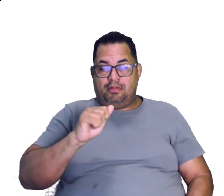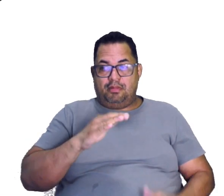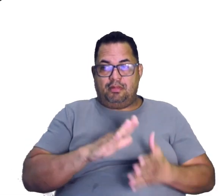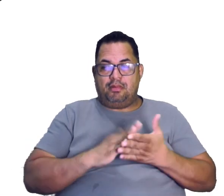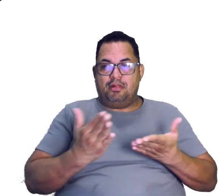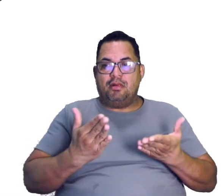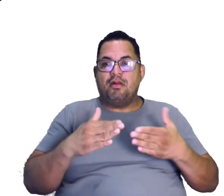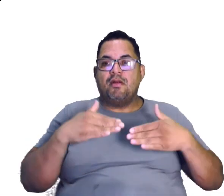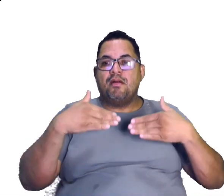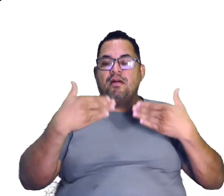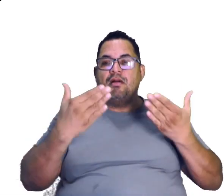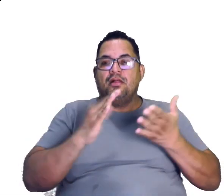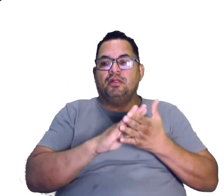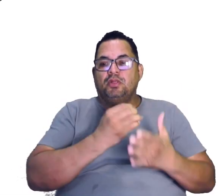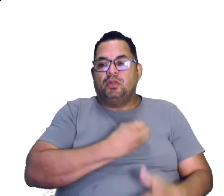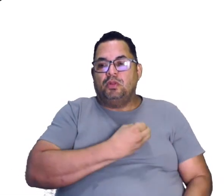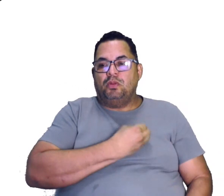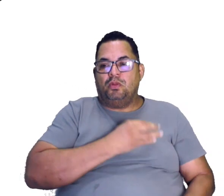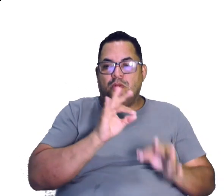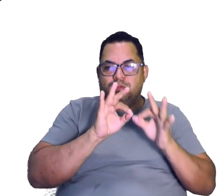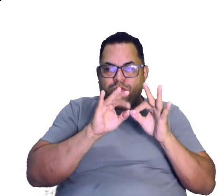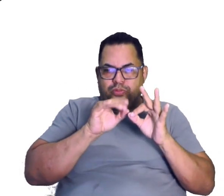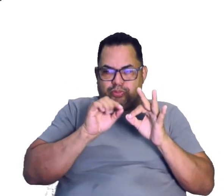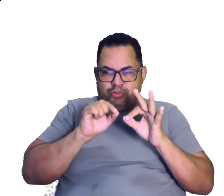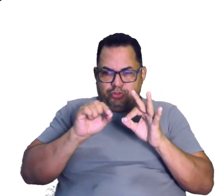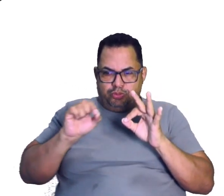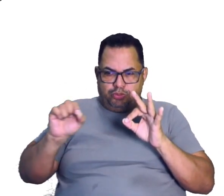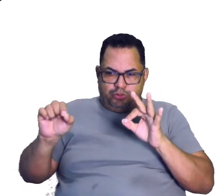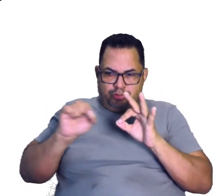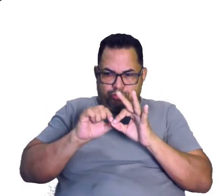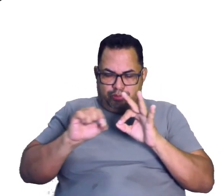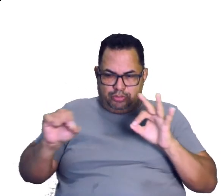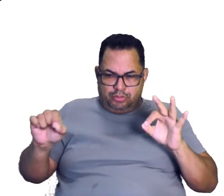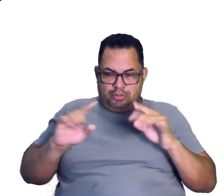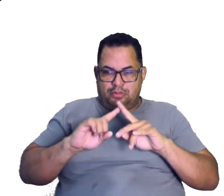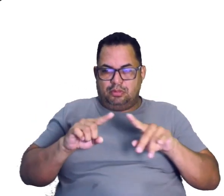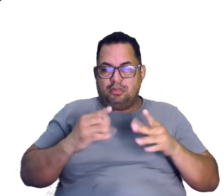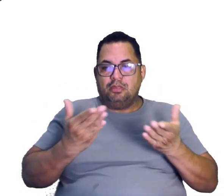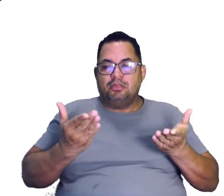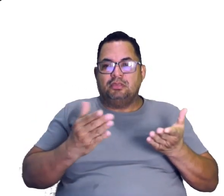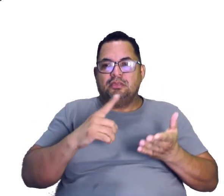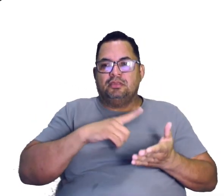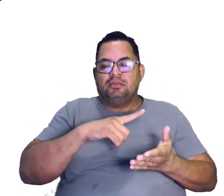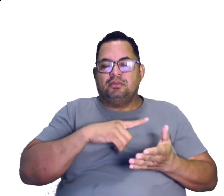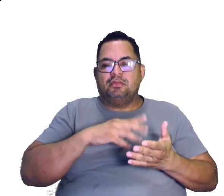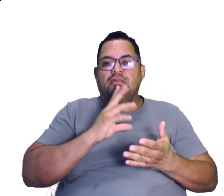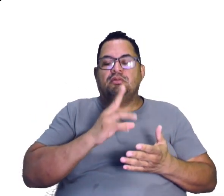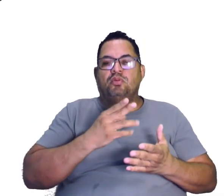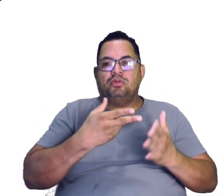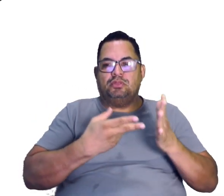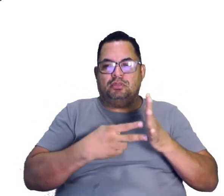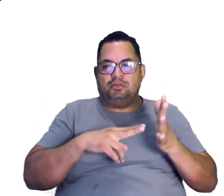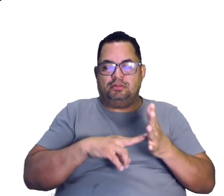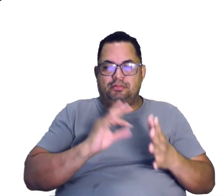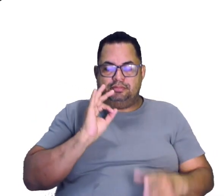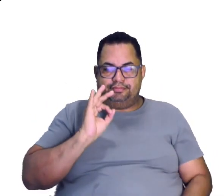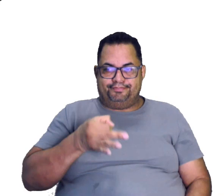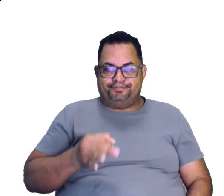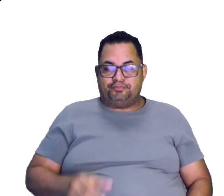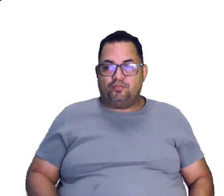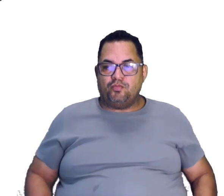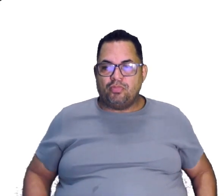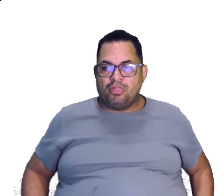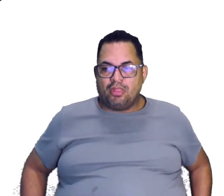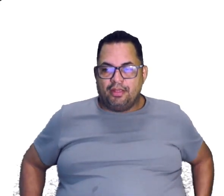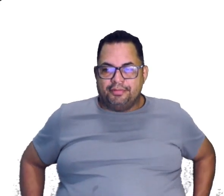Que muitas vezes o número é muito grande, mas fisicamente tem o mesmo significado. Exatamente. E